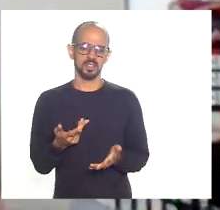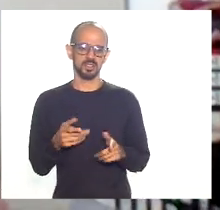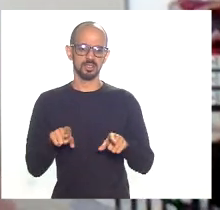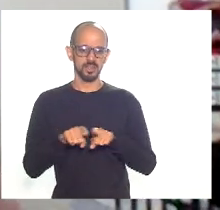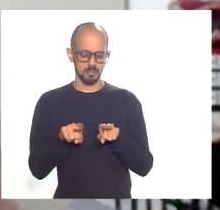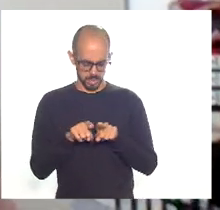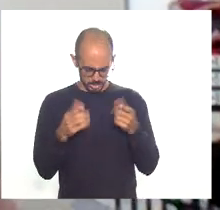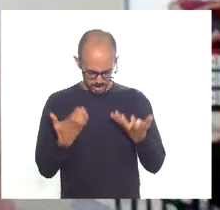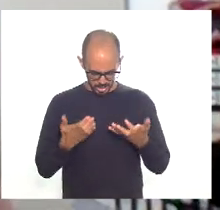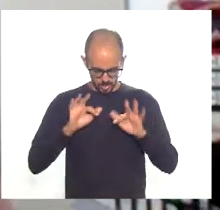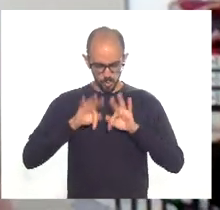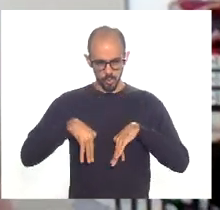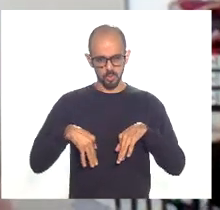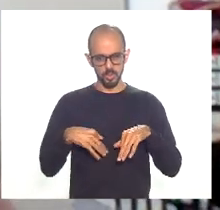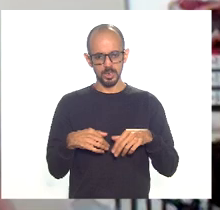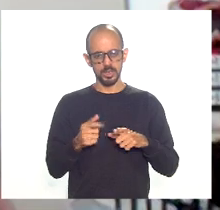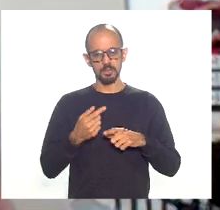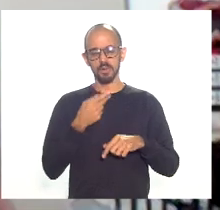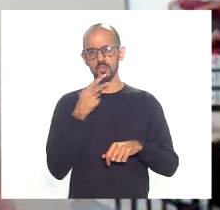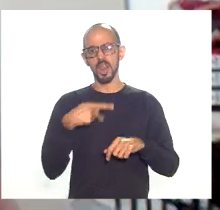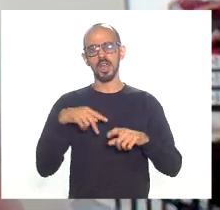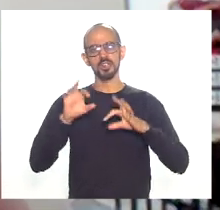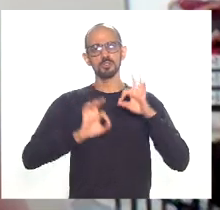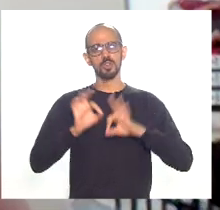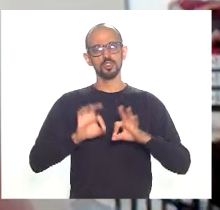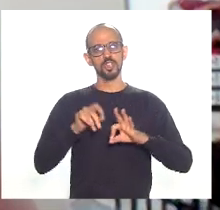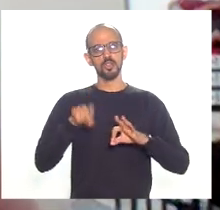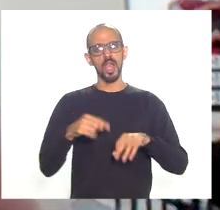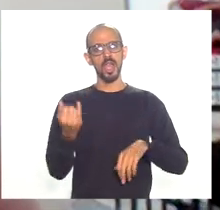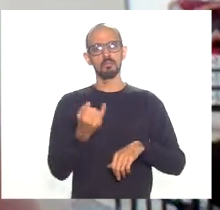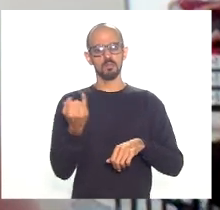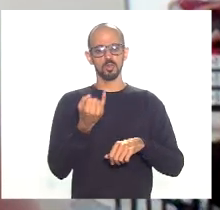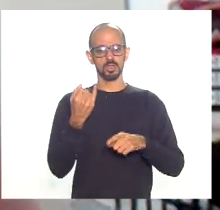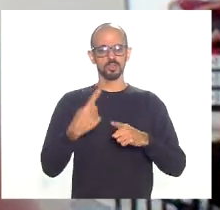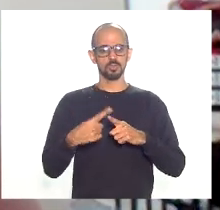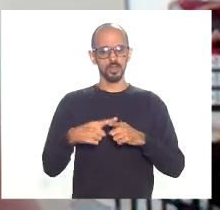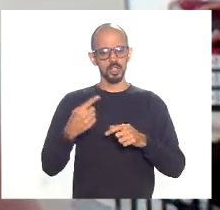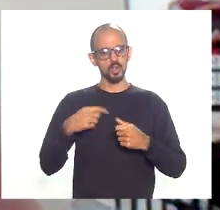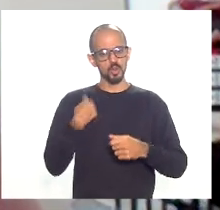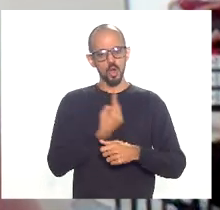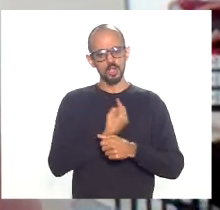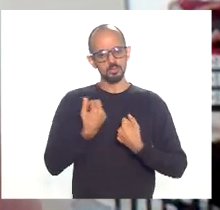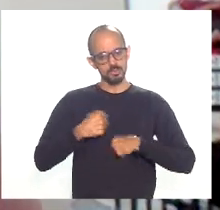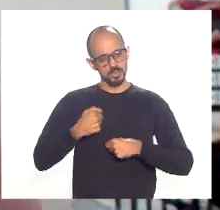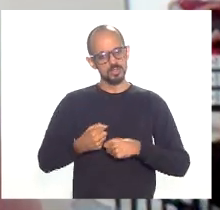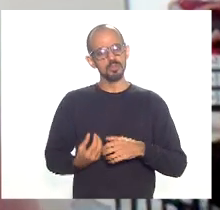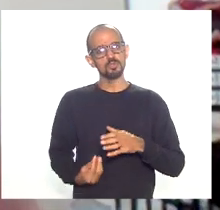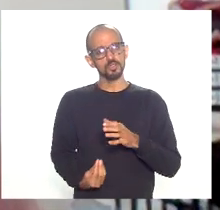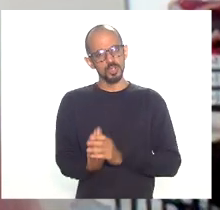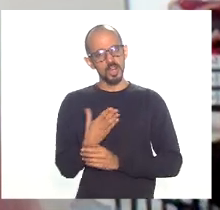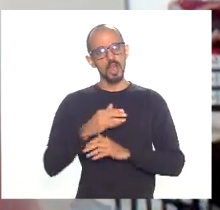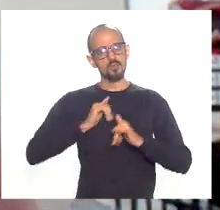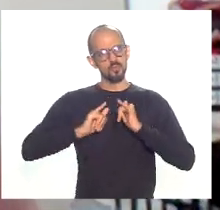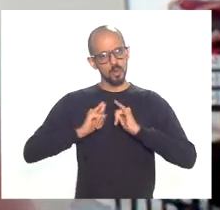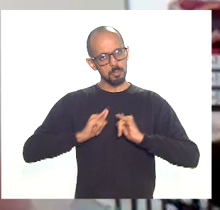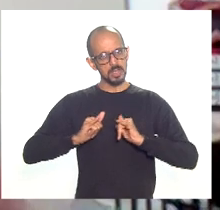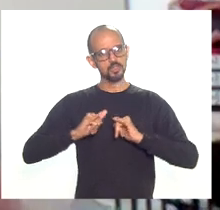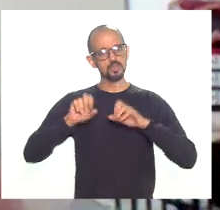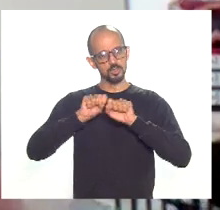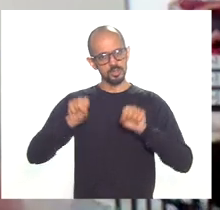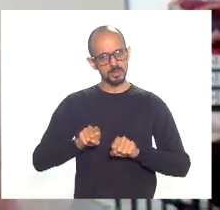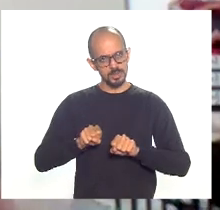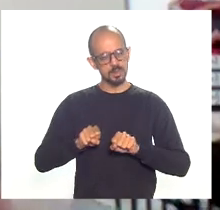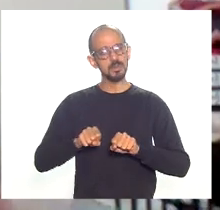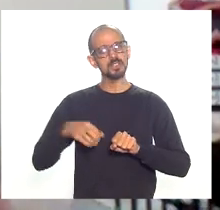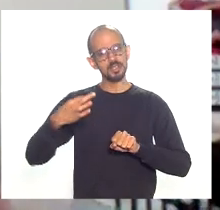concluir dizendo que esse projeto é muito importante, porque a gente tem que produzir informações sistematizadas sobre os problemas que